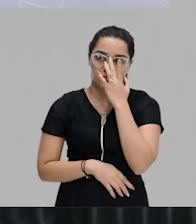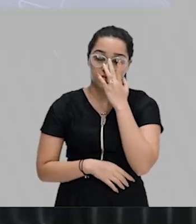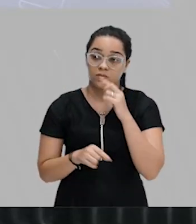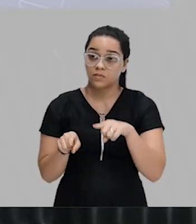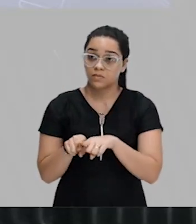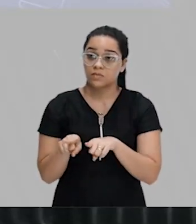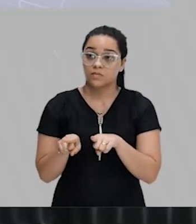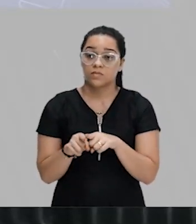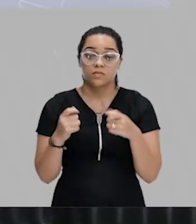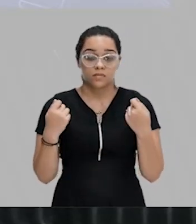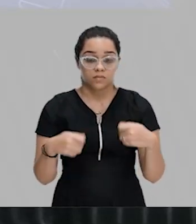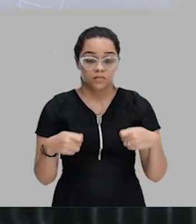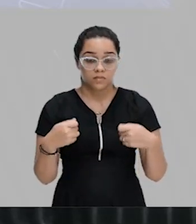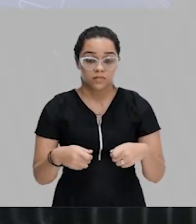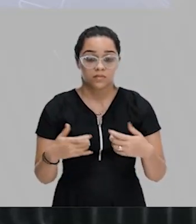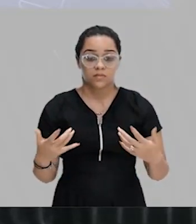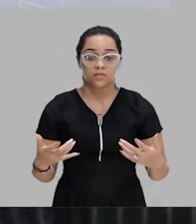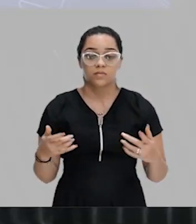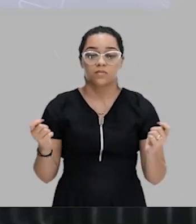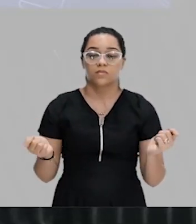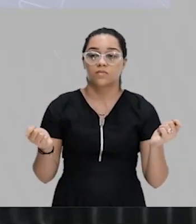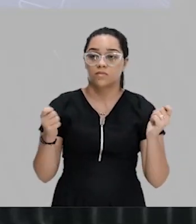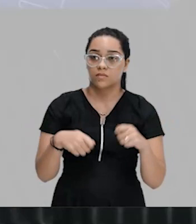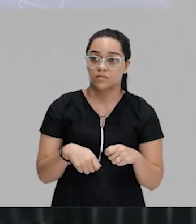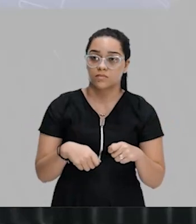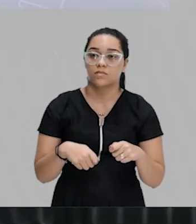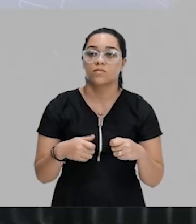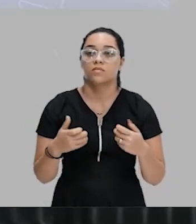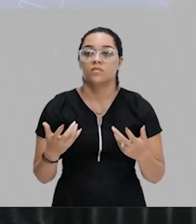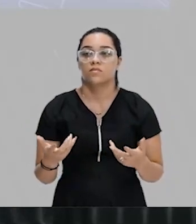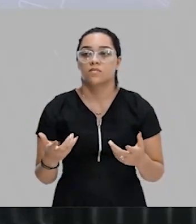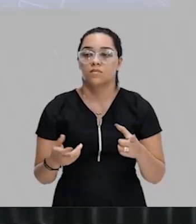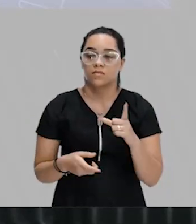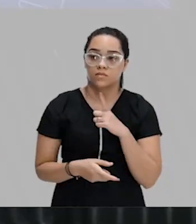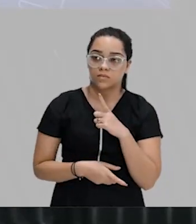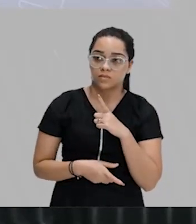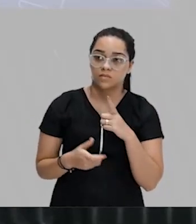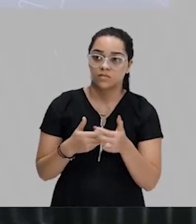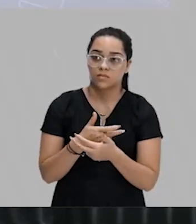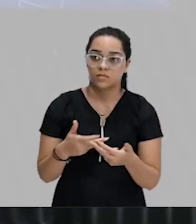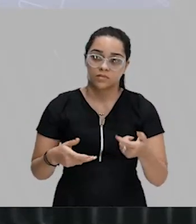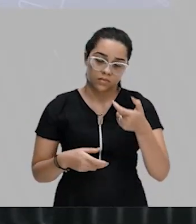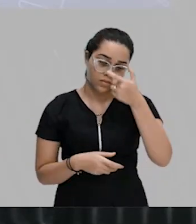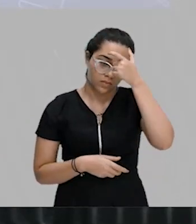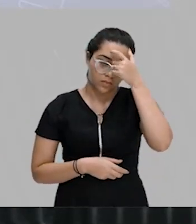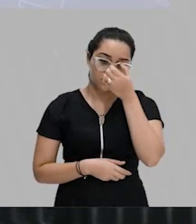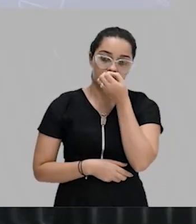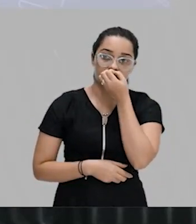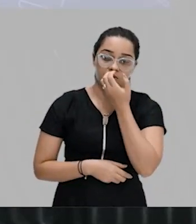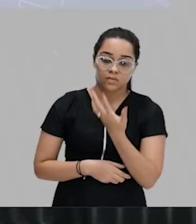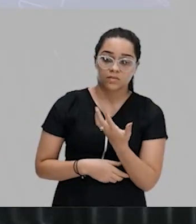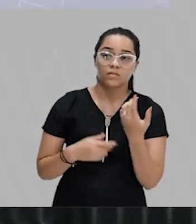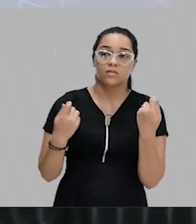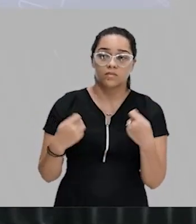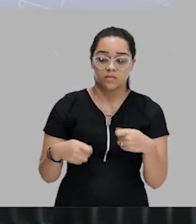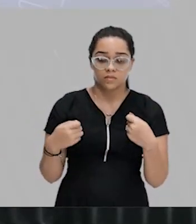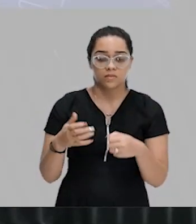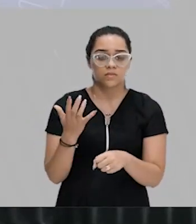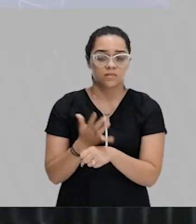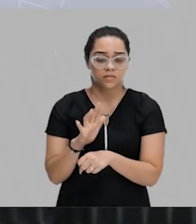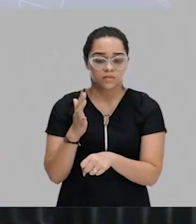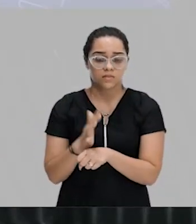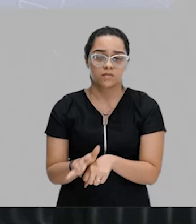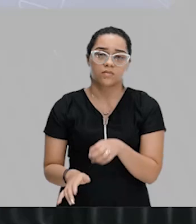É preciso, basicamente, ser capaz de exercer concepções sobre o bem. É preciso se exercer o